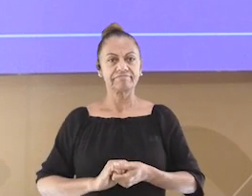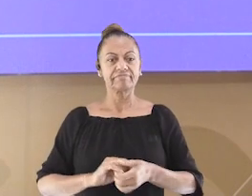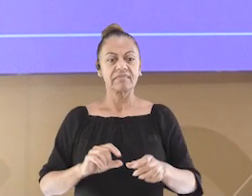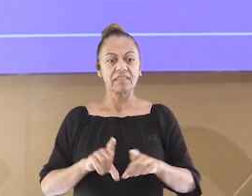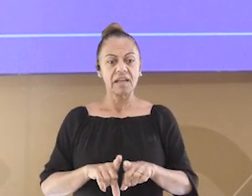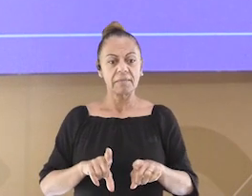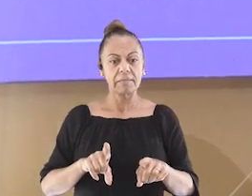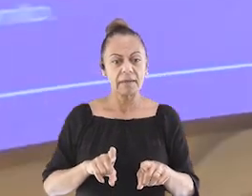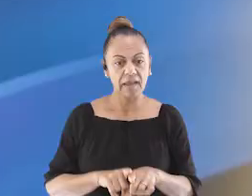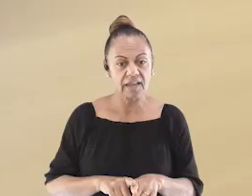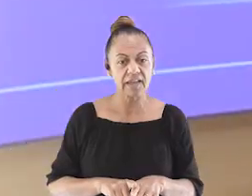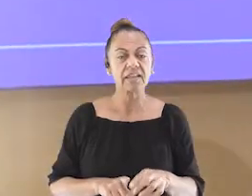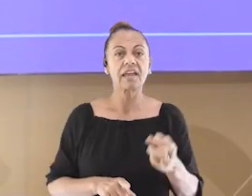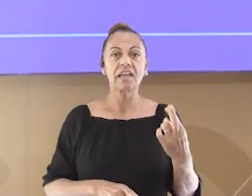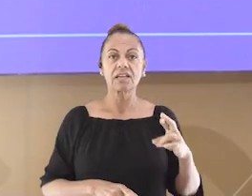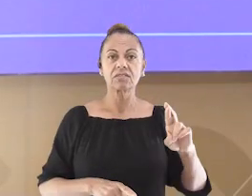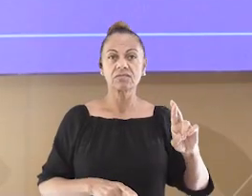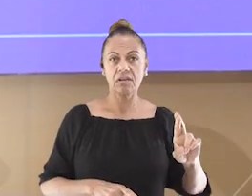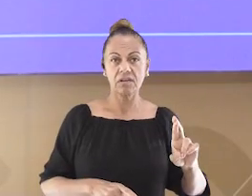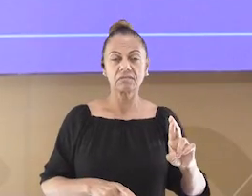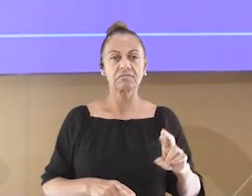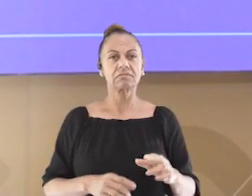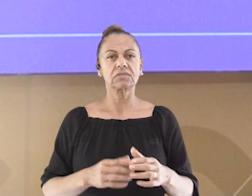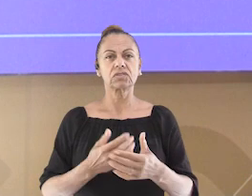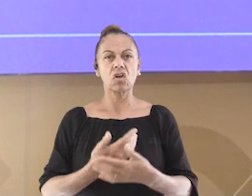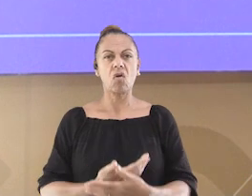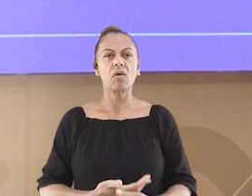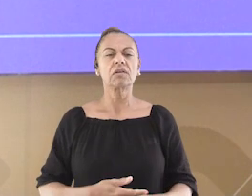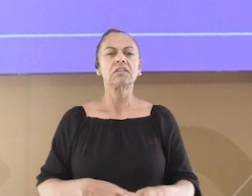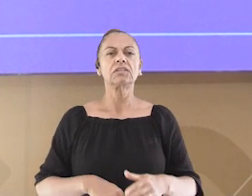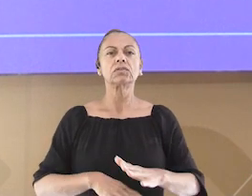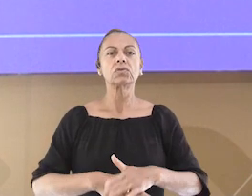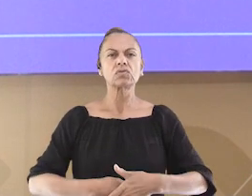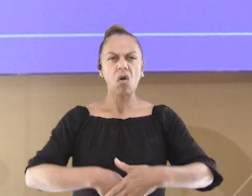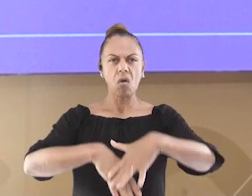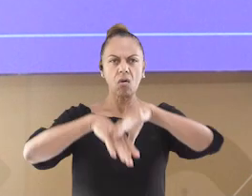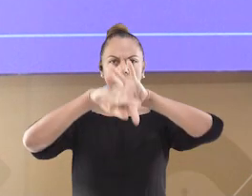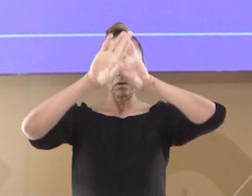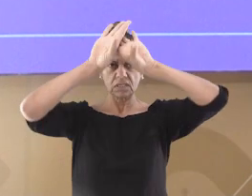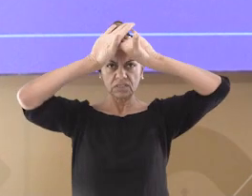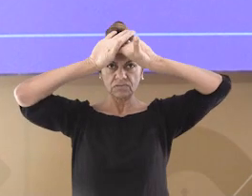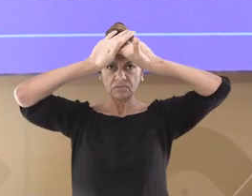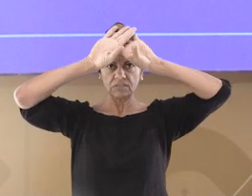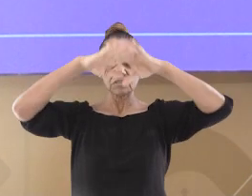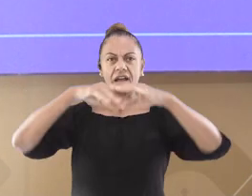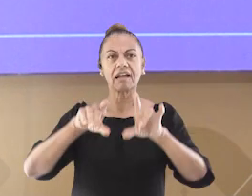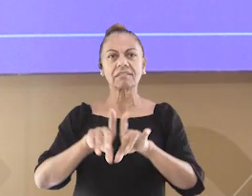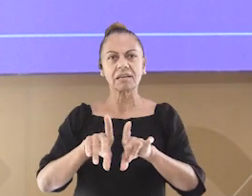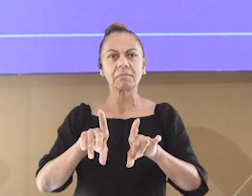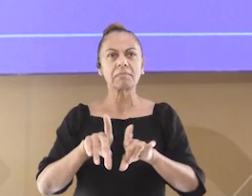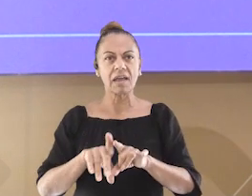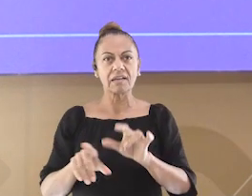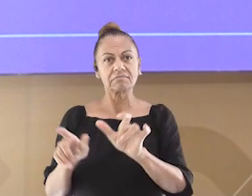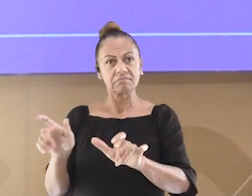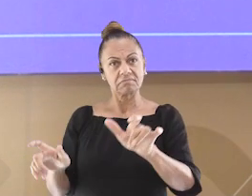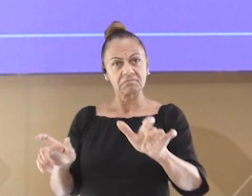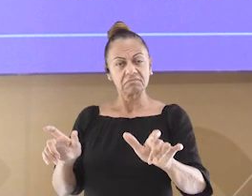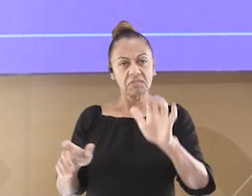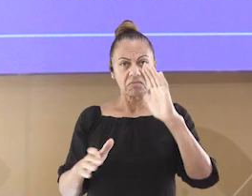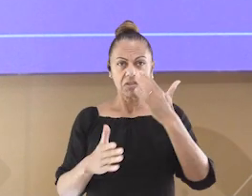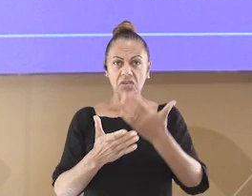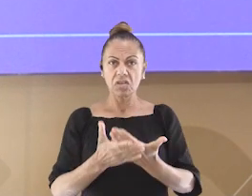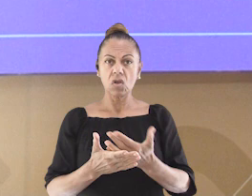do comportamento. Nas religiões afro-brasileiras, cada orixá rege ou valoriza certas aptidões